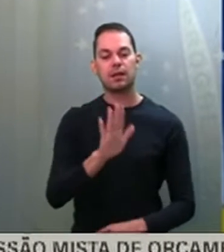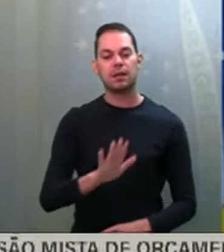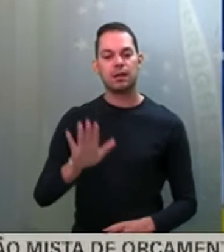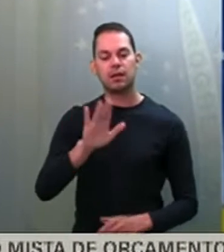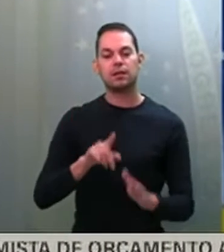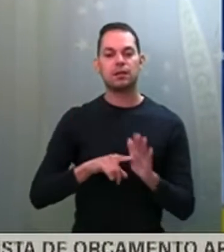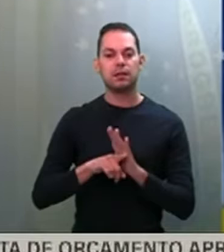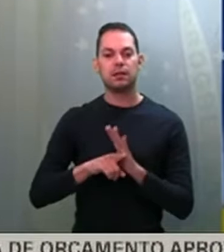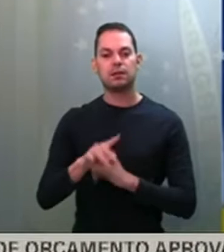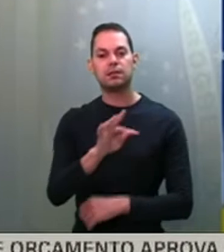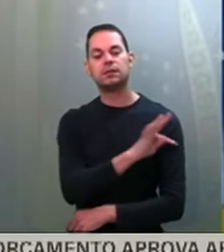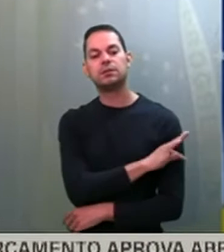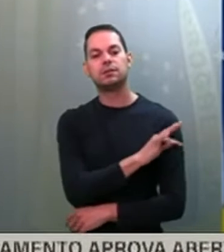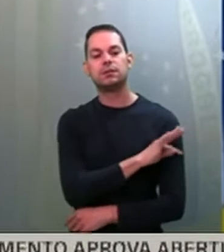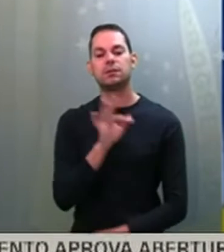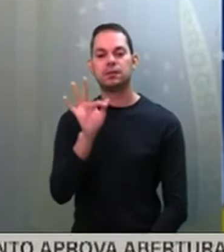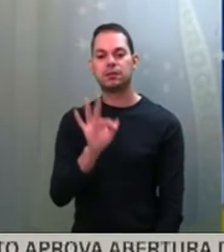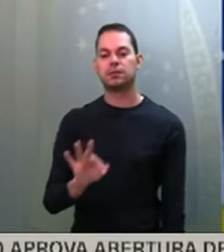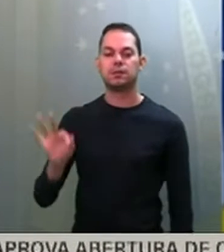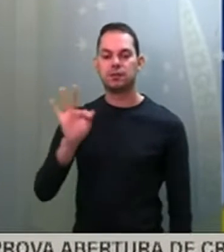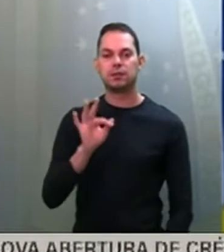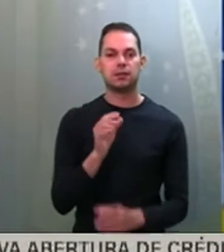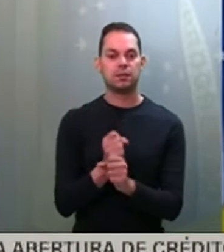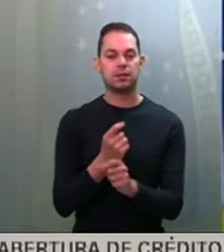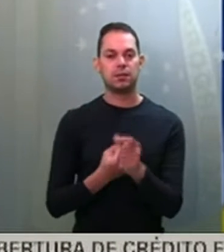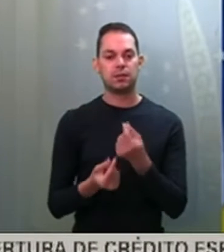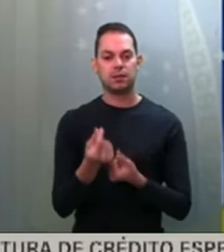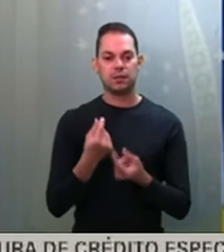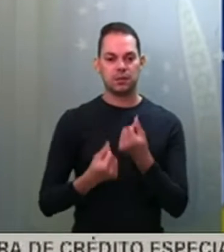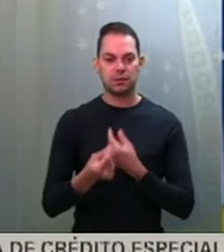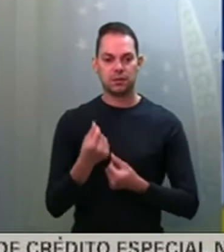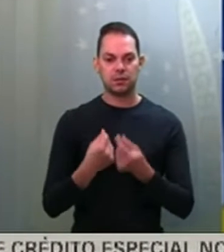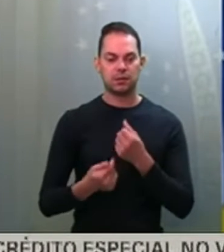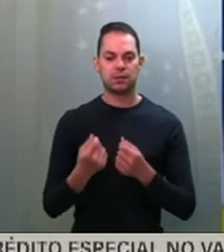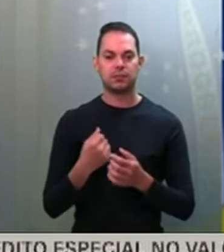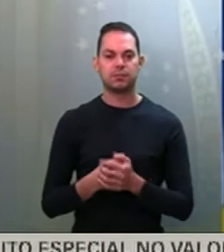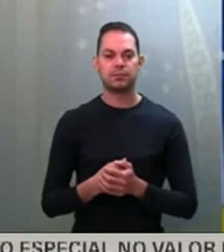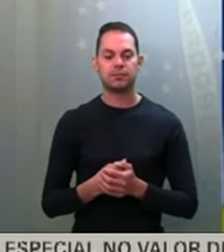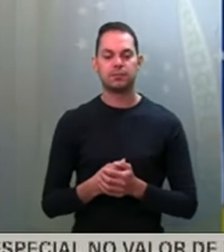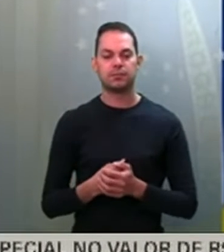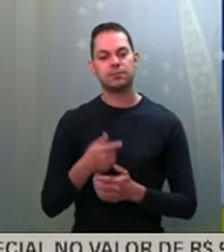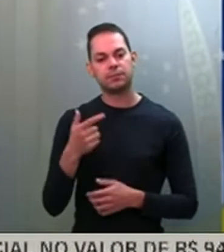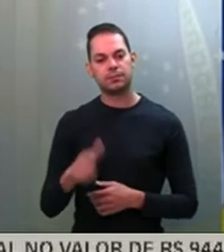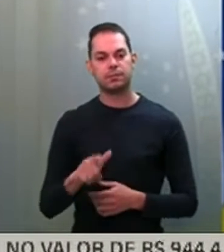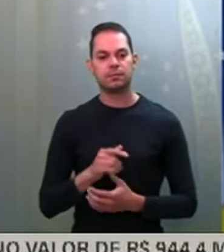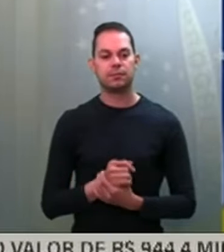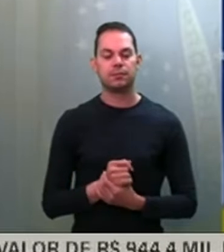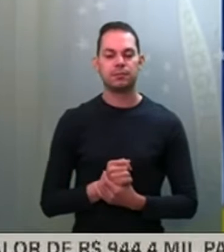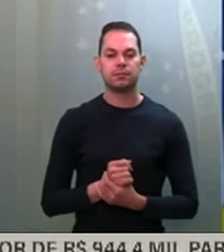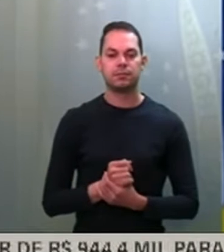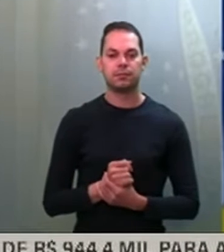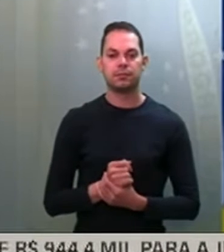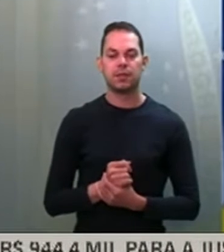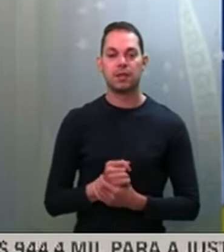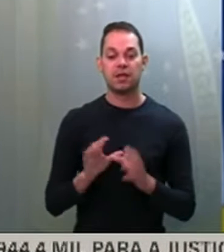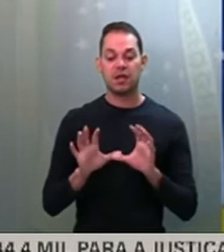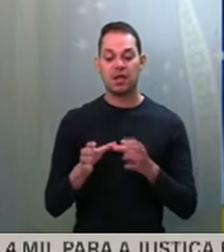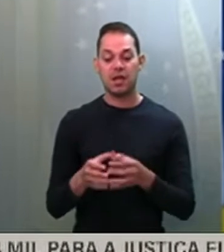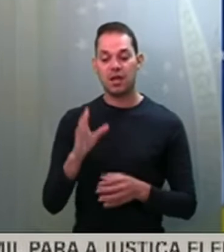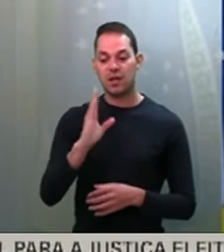e técnicos federais de Finanças e controle ao canal se de carro quarto a